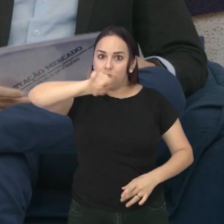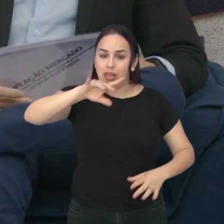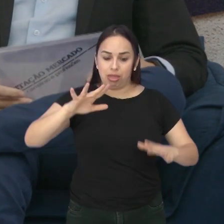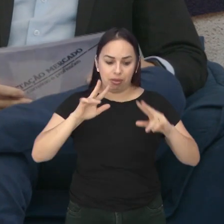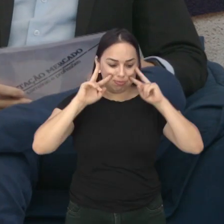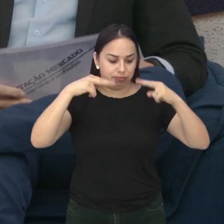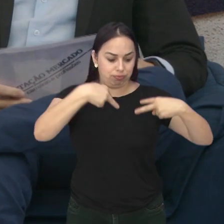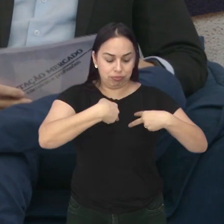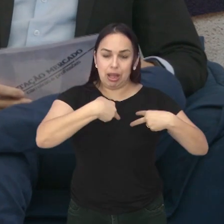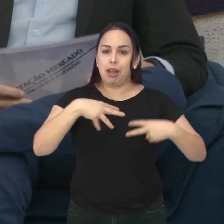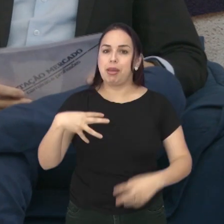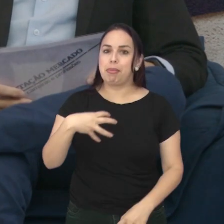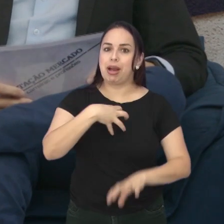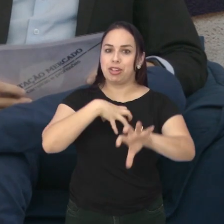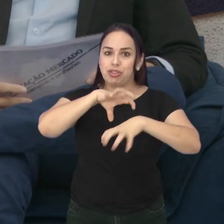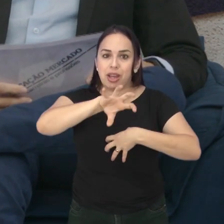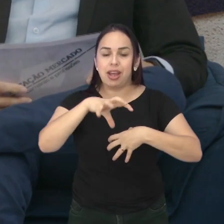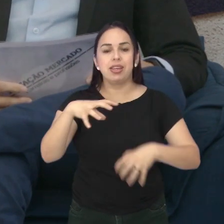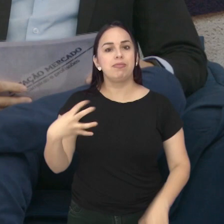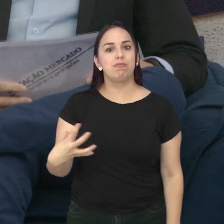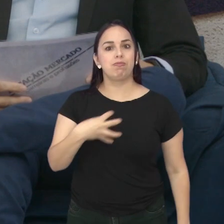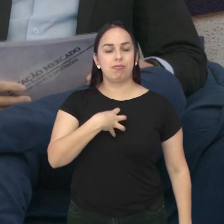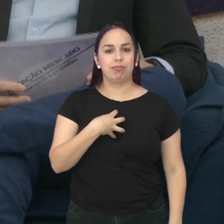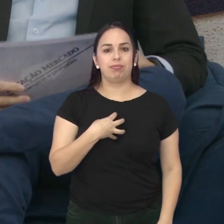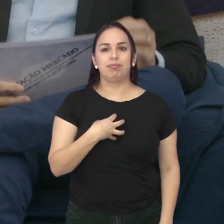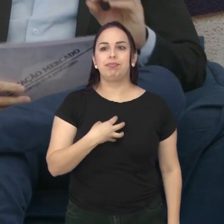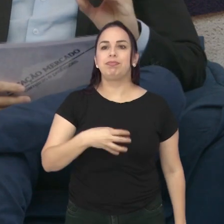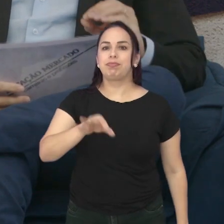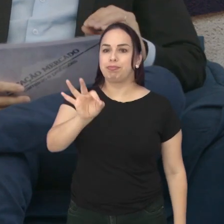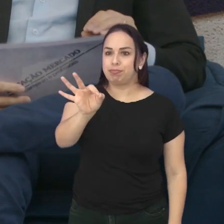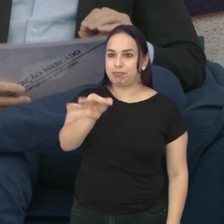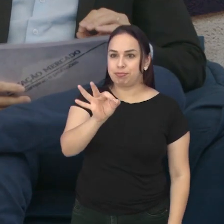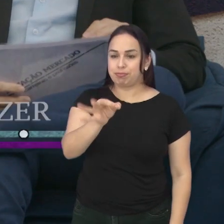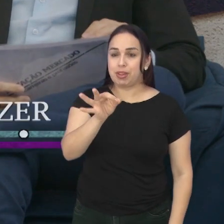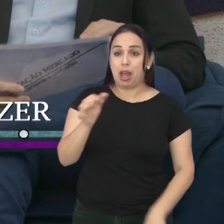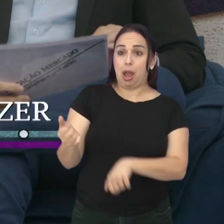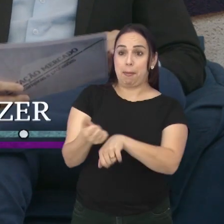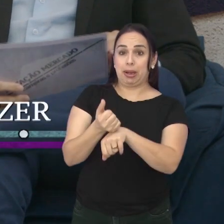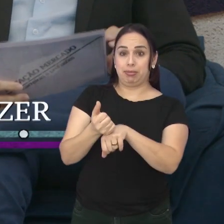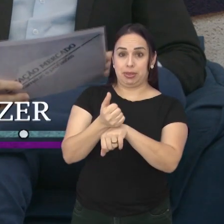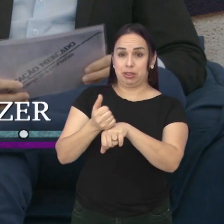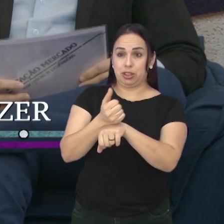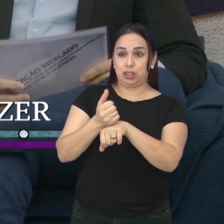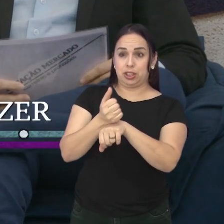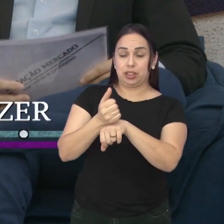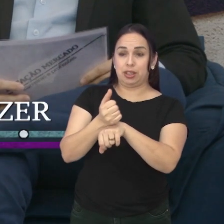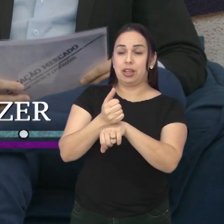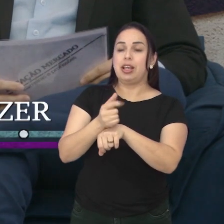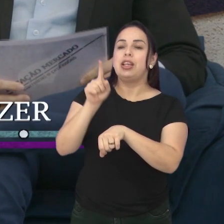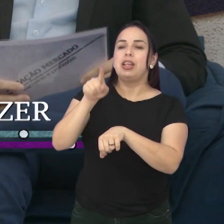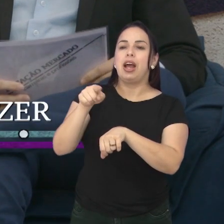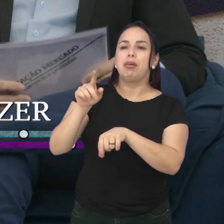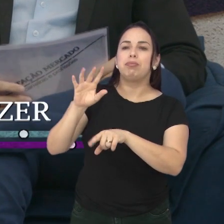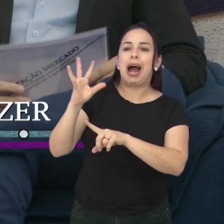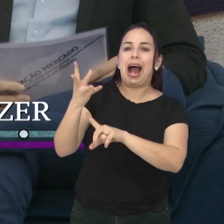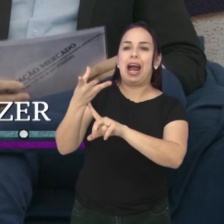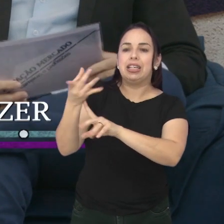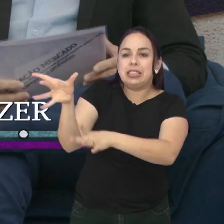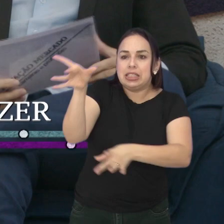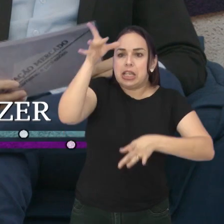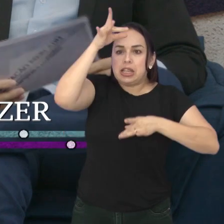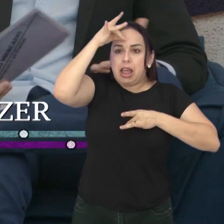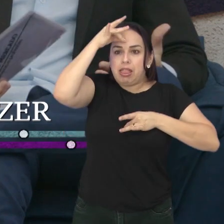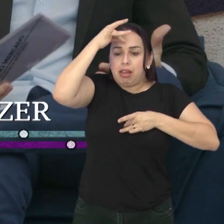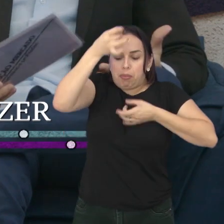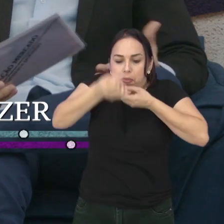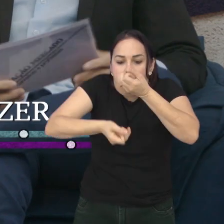autoanálise, empatia e sentimentos. É isso mesmo, Adriane. É uma profissão que lida diretamente com a arte da interpretação, com o